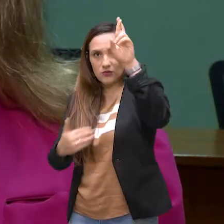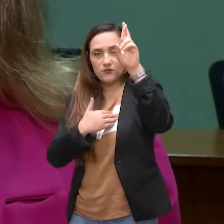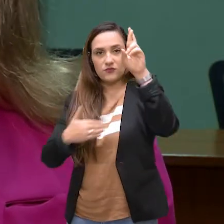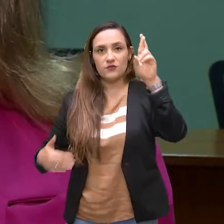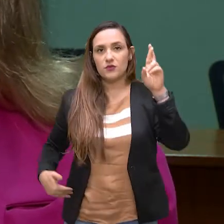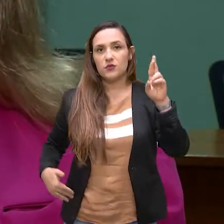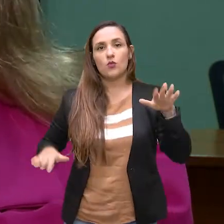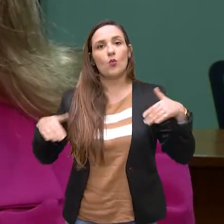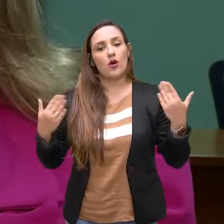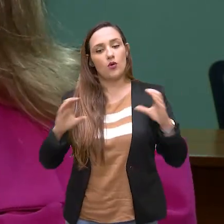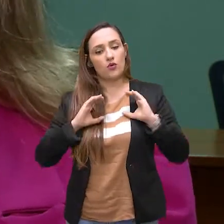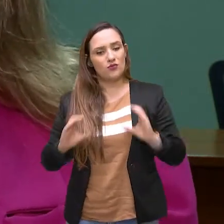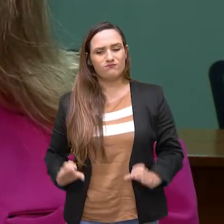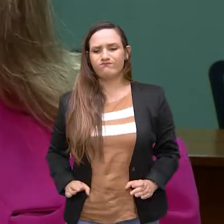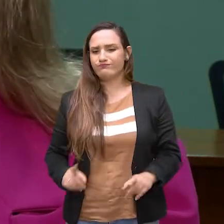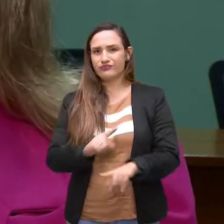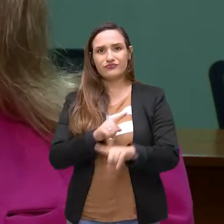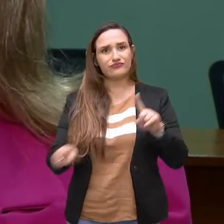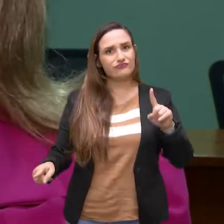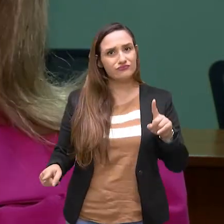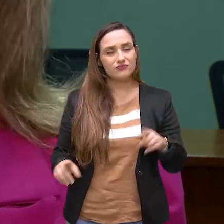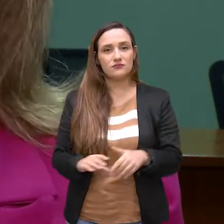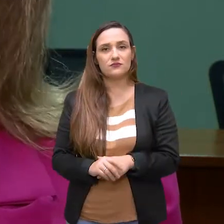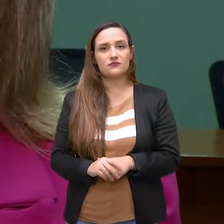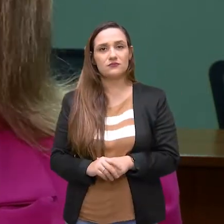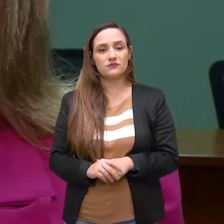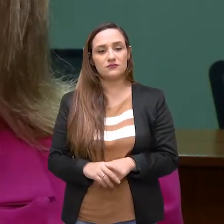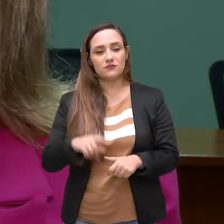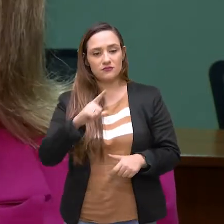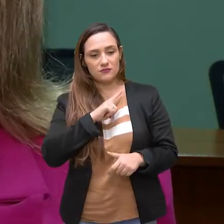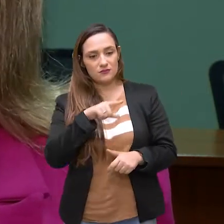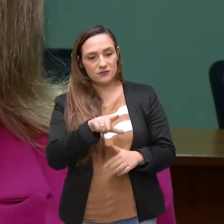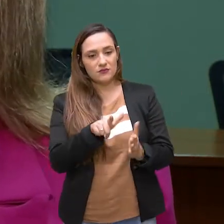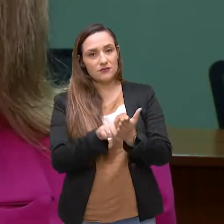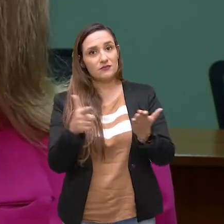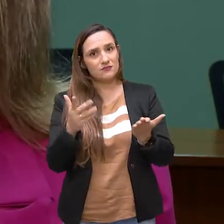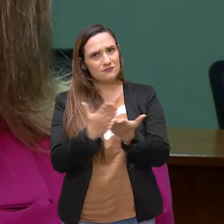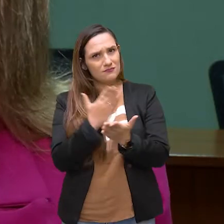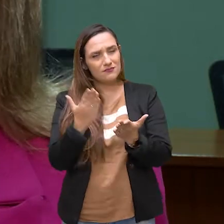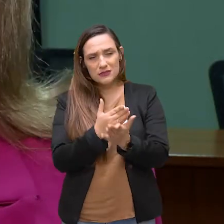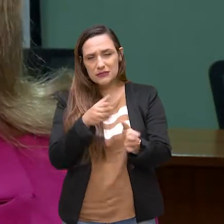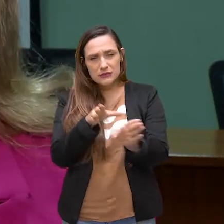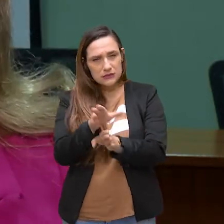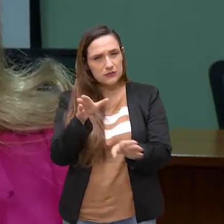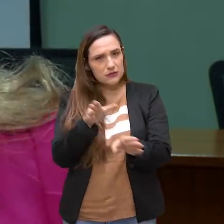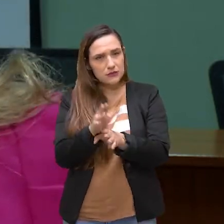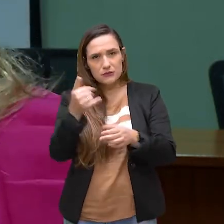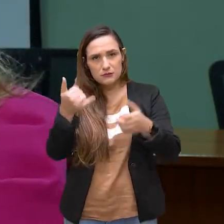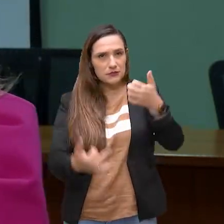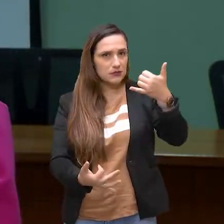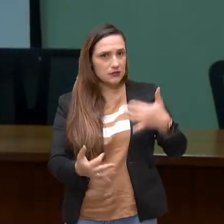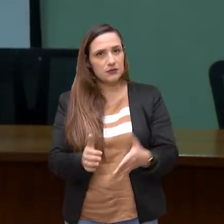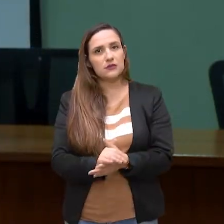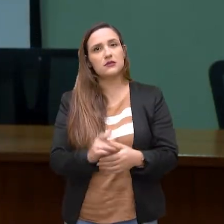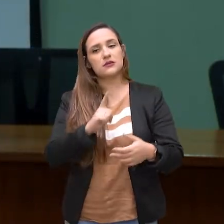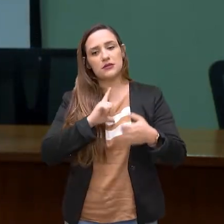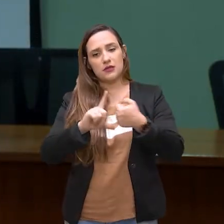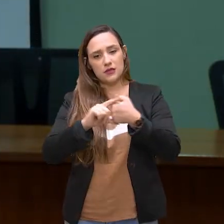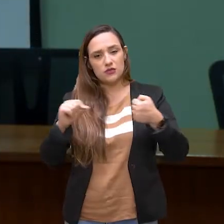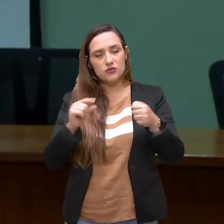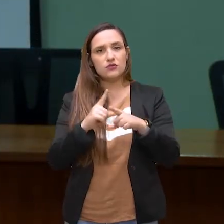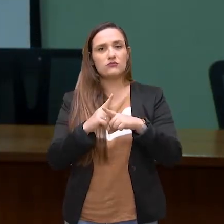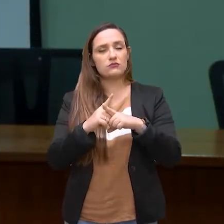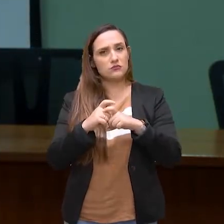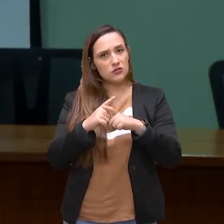gestor, indicando quais as condutas são vedadas. Nesse manual, que é extremamente didático, explicativo, você tem os artigos,